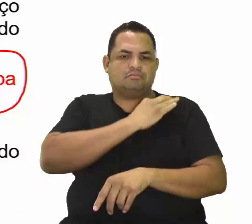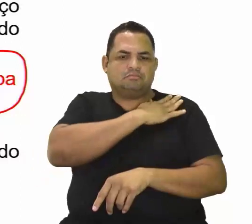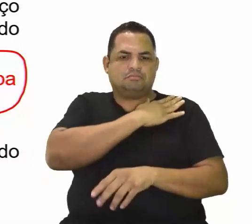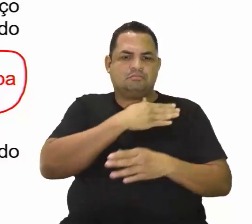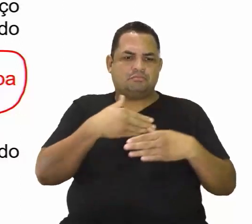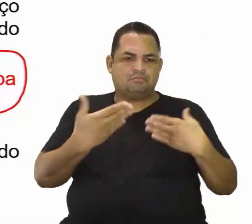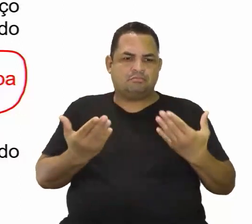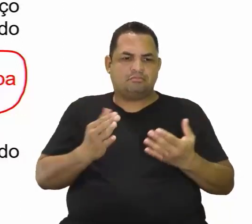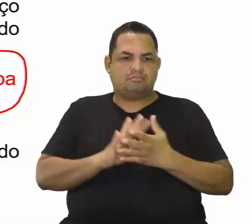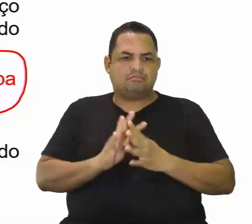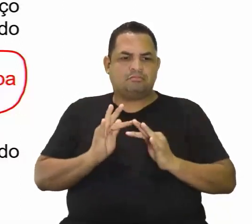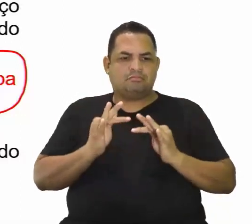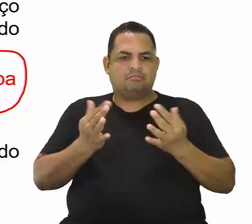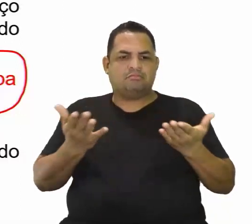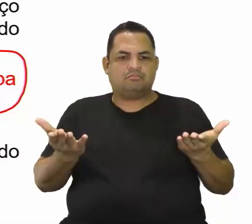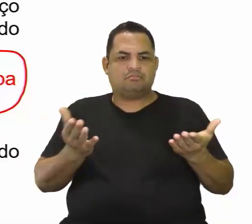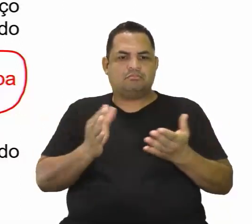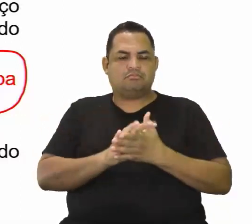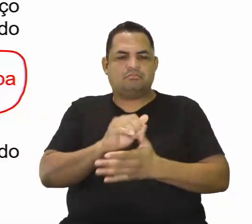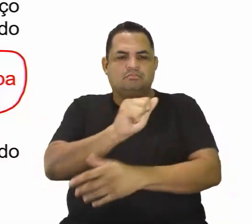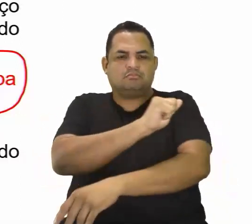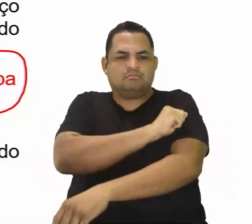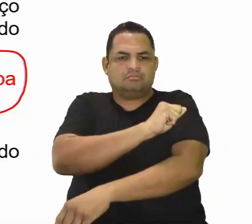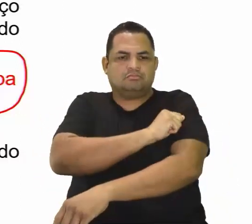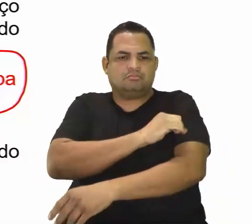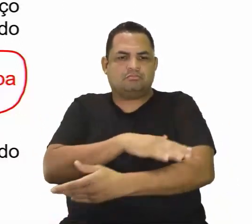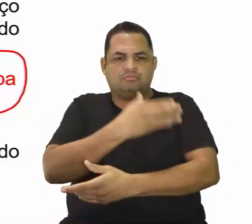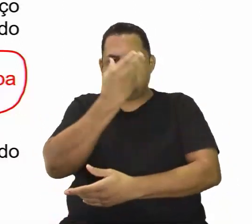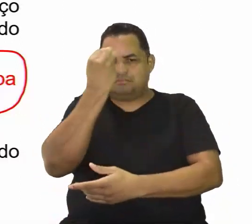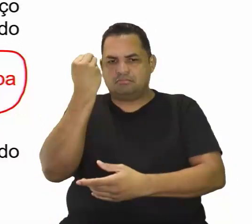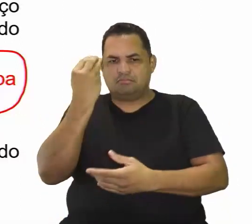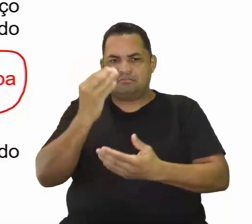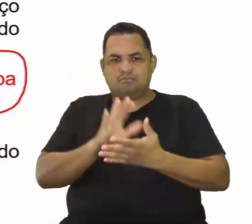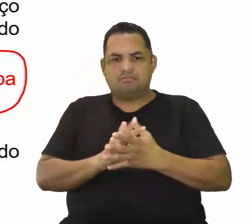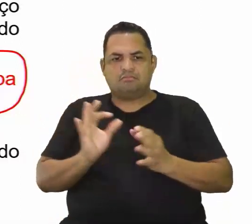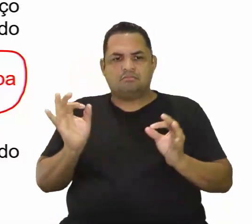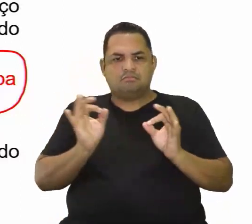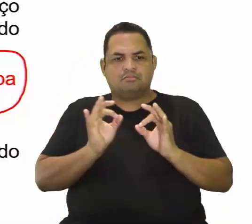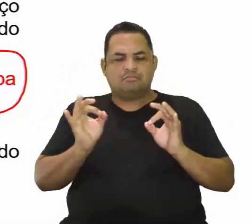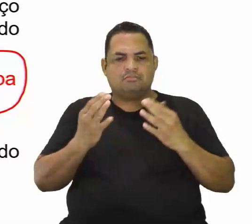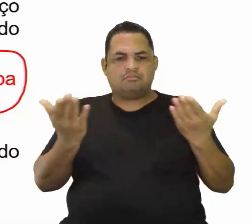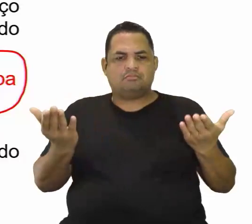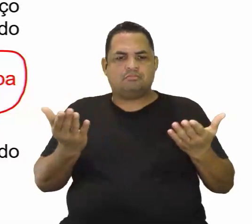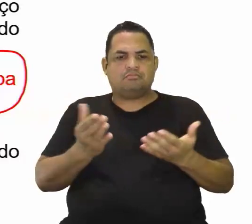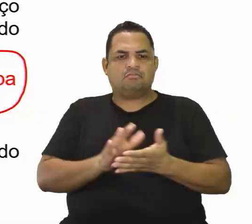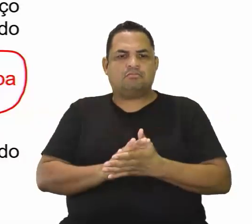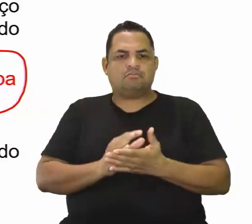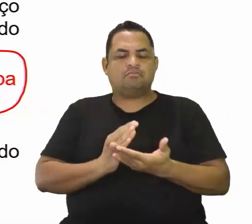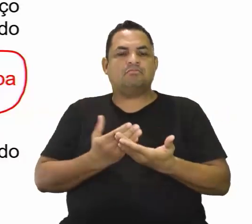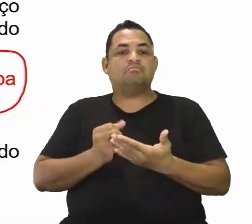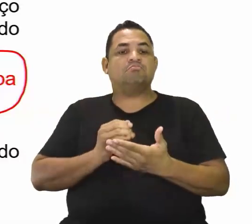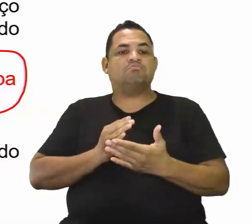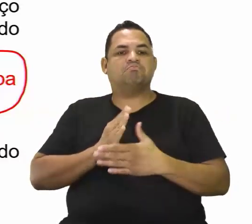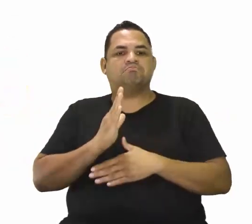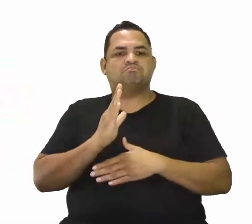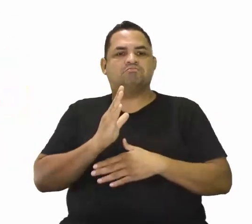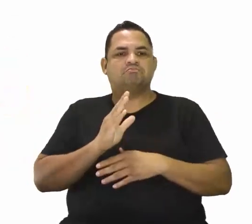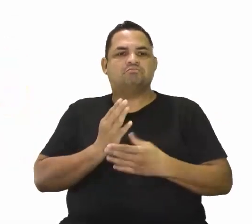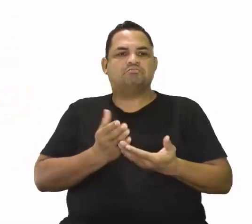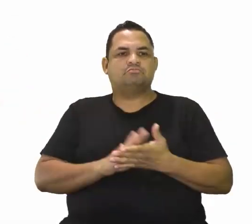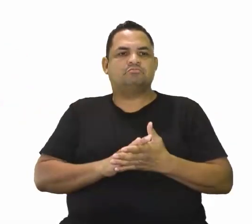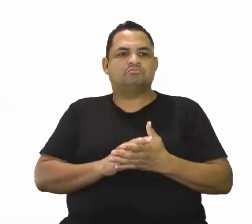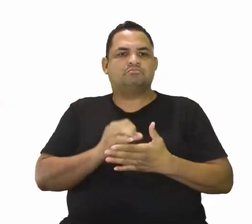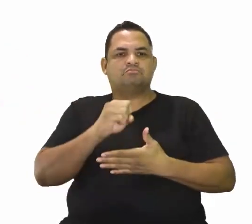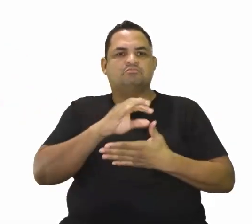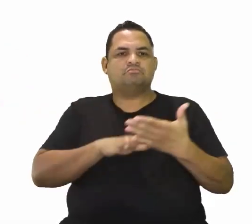militarismo. Fechou? Aluno, não vai esquecer mais? Ótimo! Então, podemos partir para a próxima